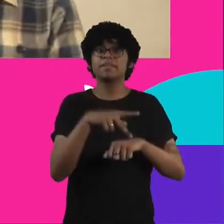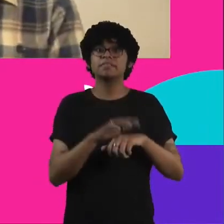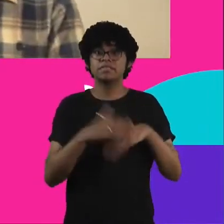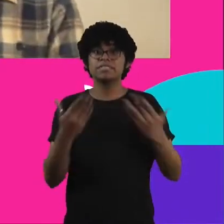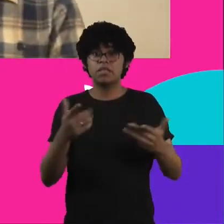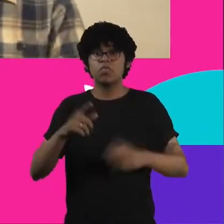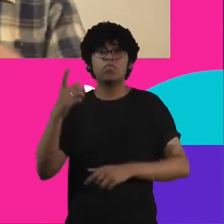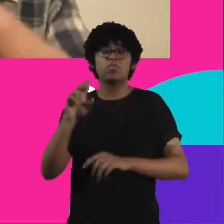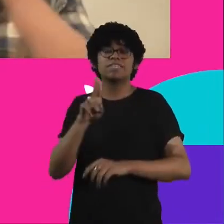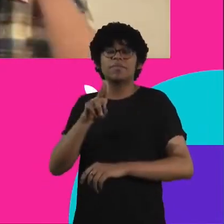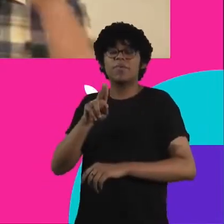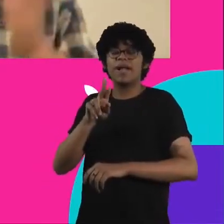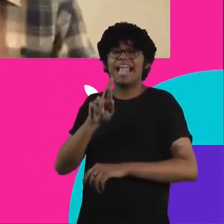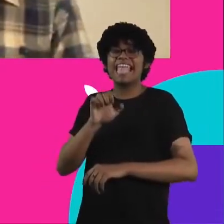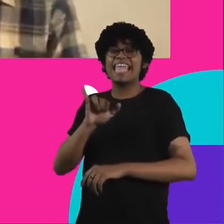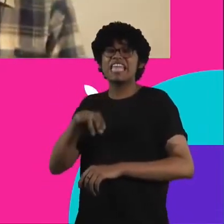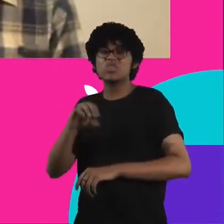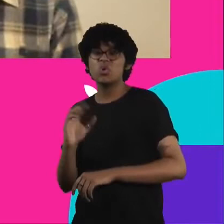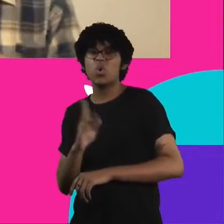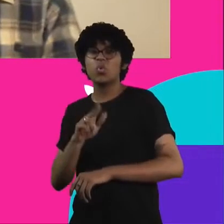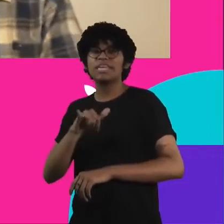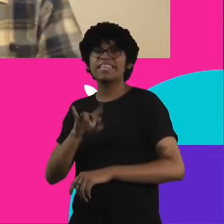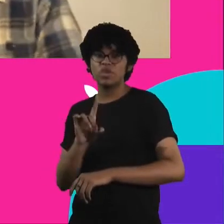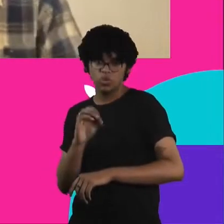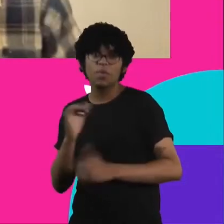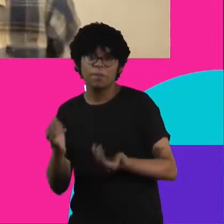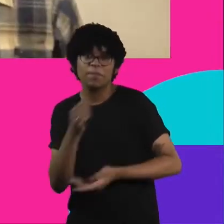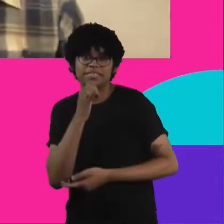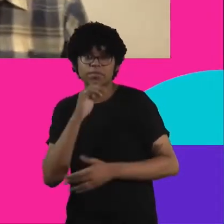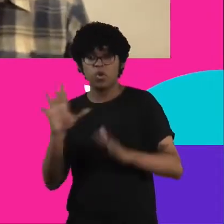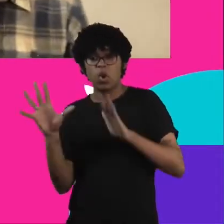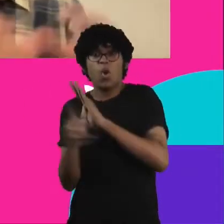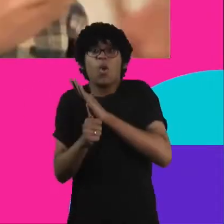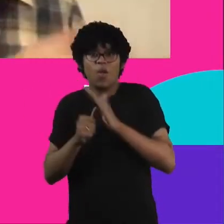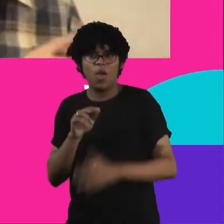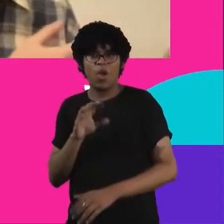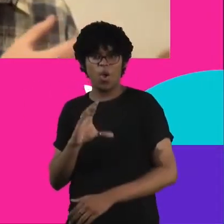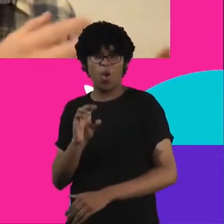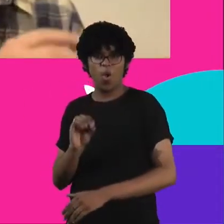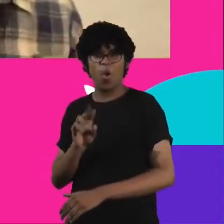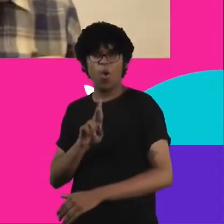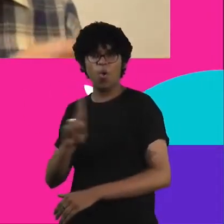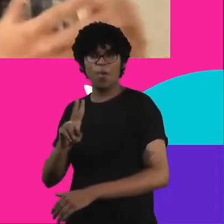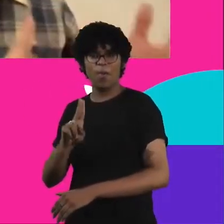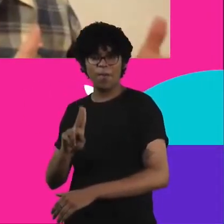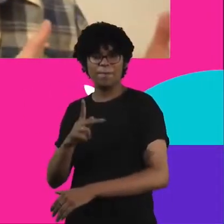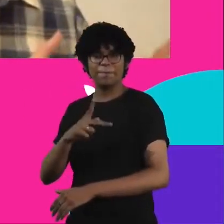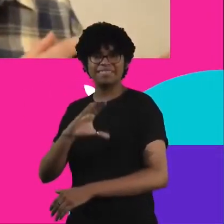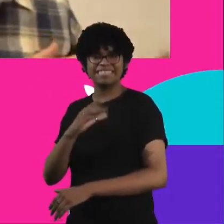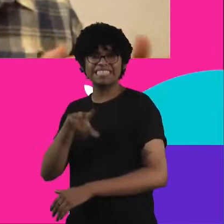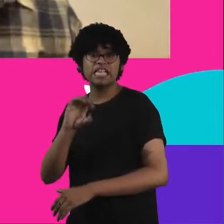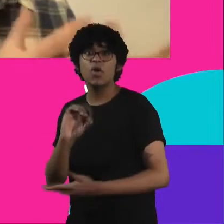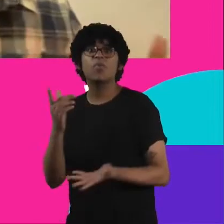útil, ou vimos pessoas no Reino Unido estudando vários dados do governo para ajudar a combater a corrupção,